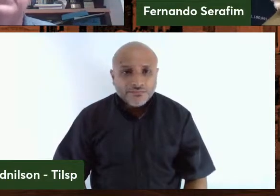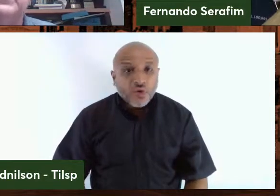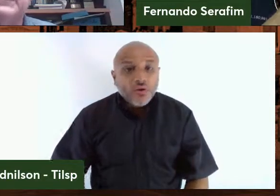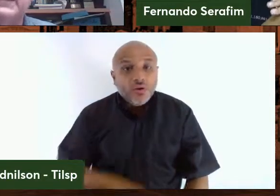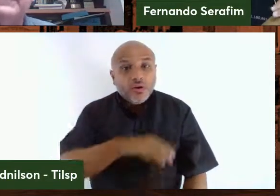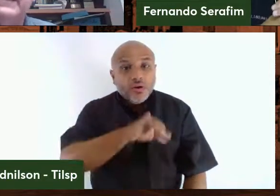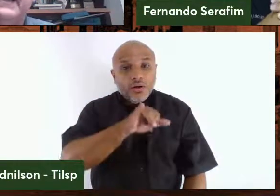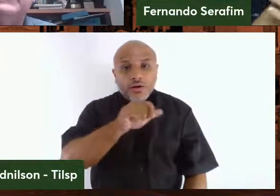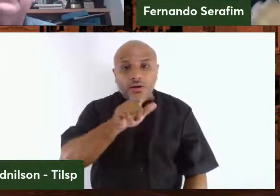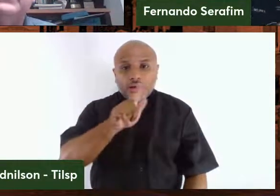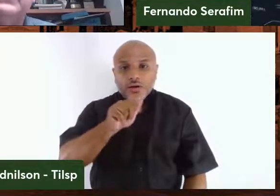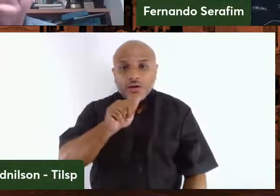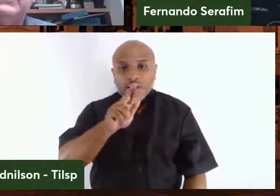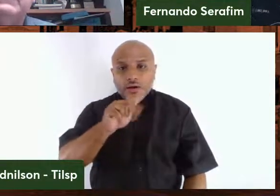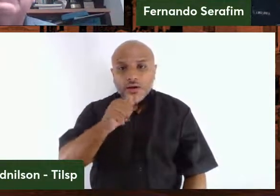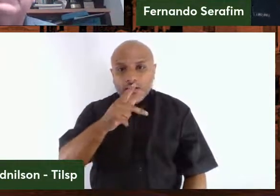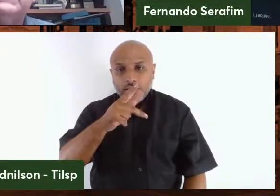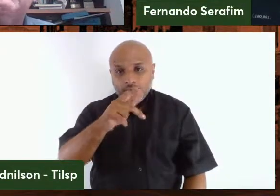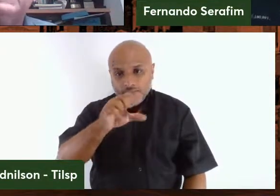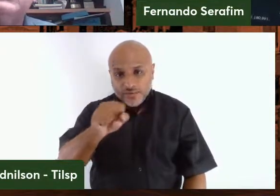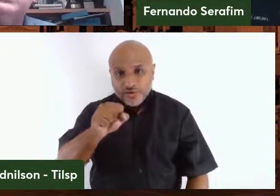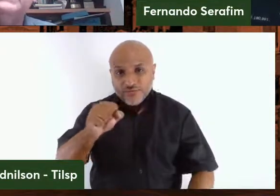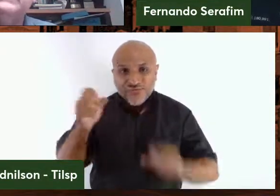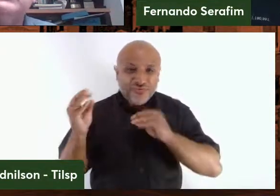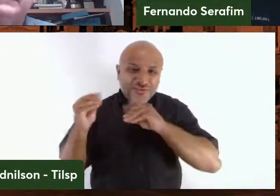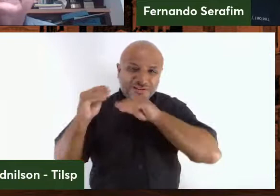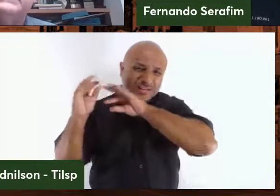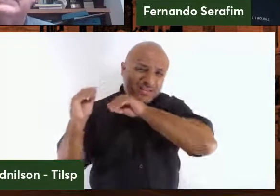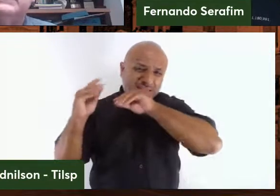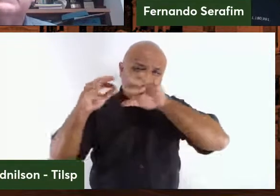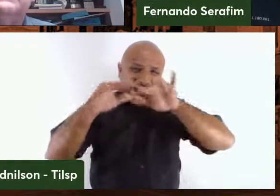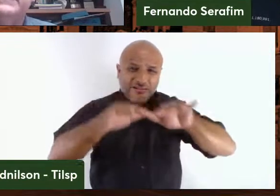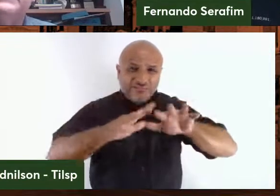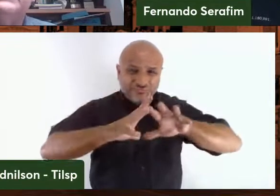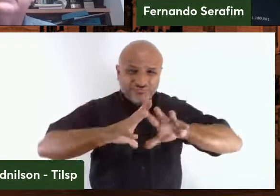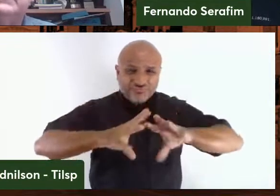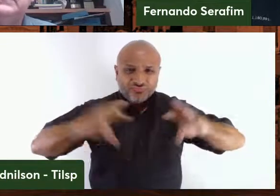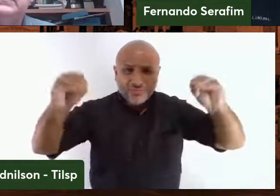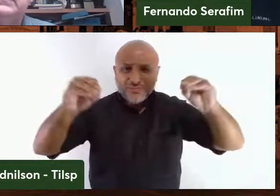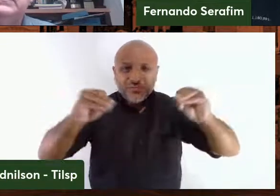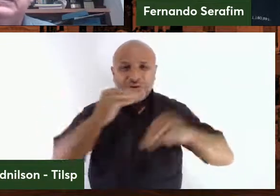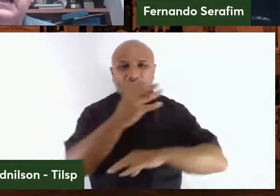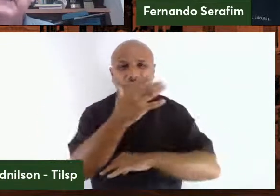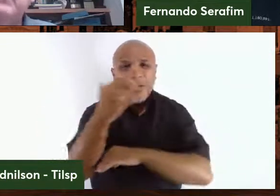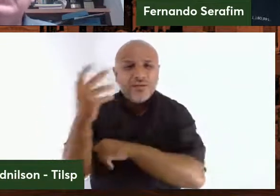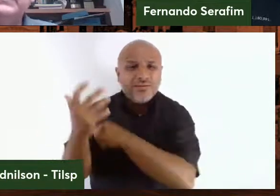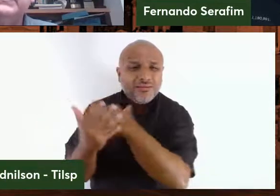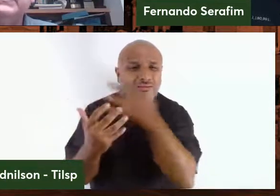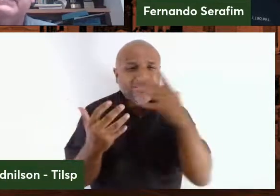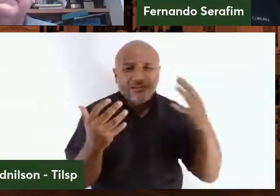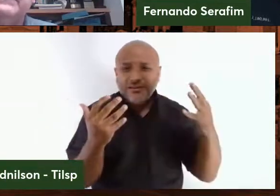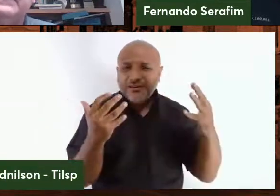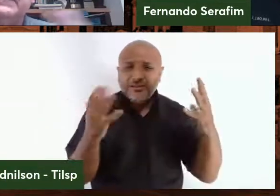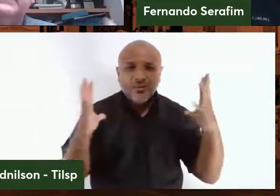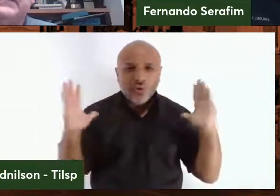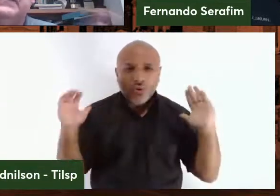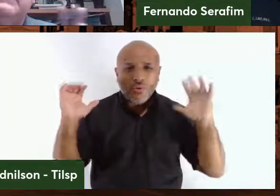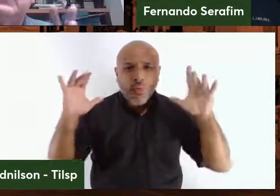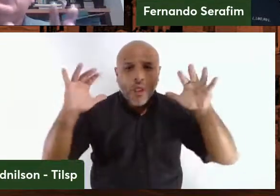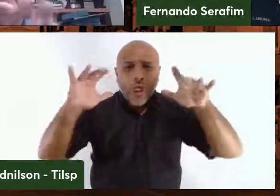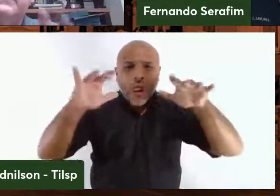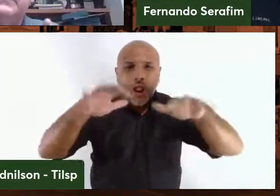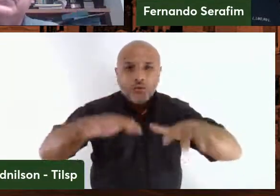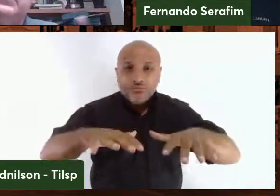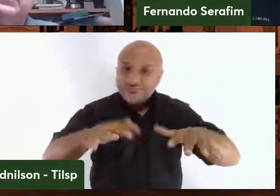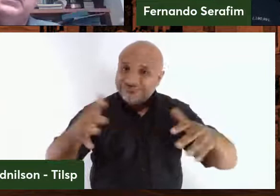quando foram aterrados, você apagou a natureza da cidade. A harmonia que havia entre